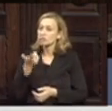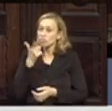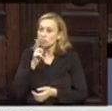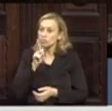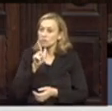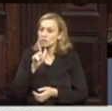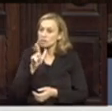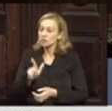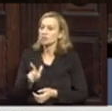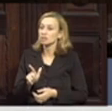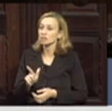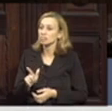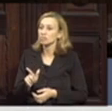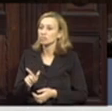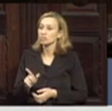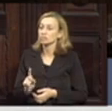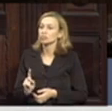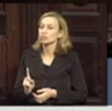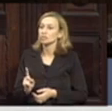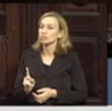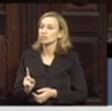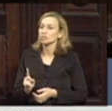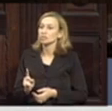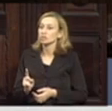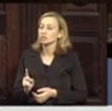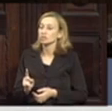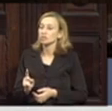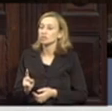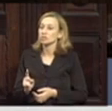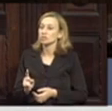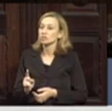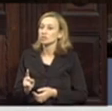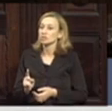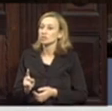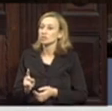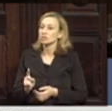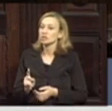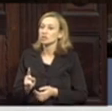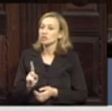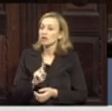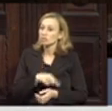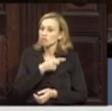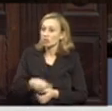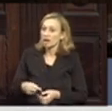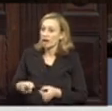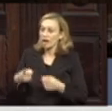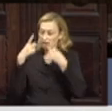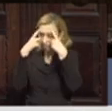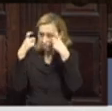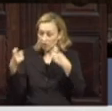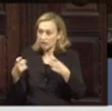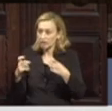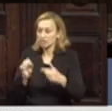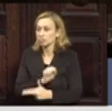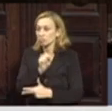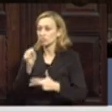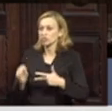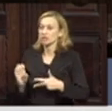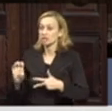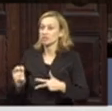André Siciliano, de que na próxima semana, na semana após o Carnaval, colocará